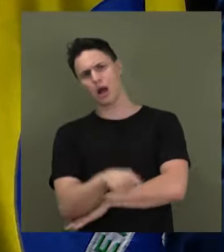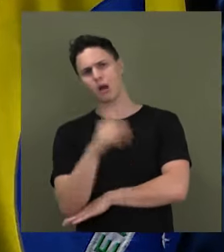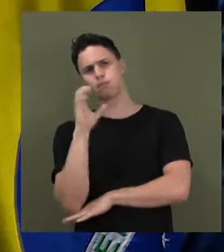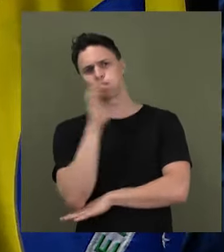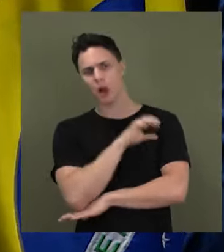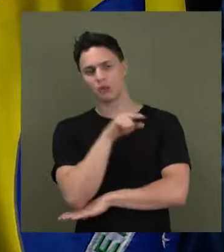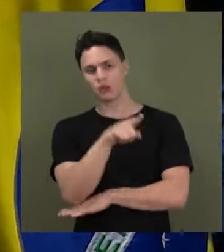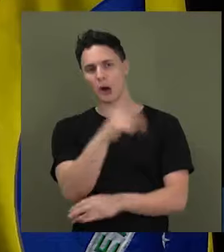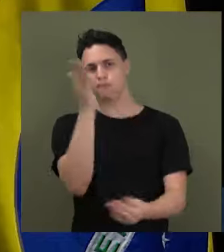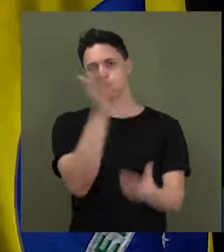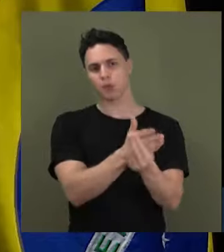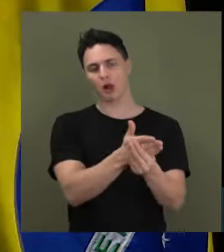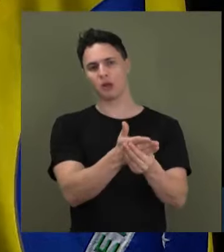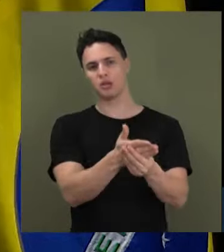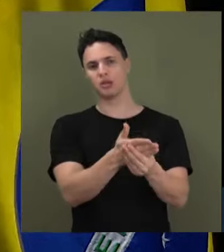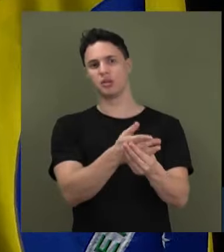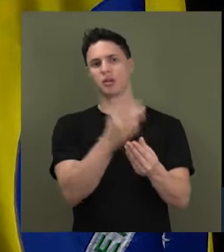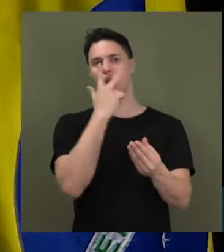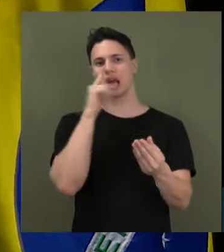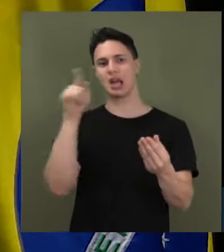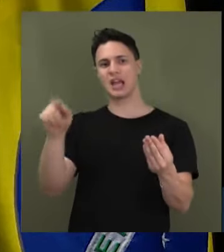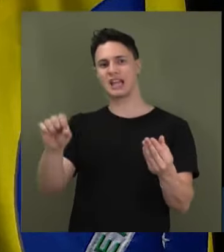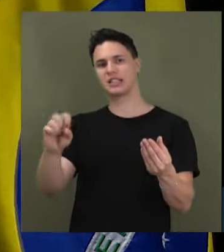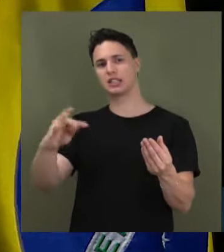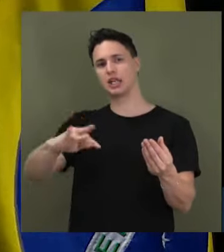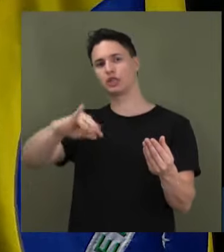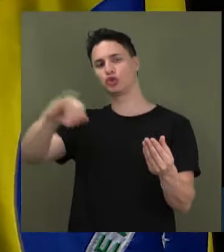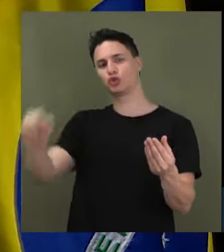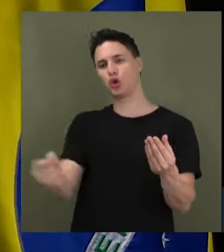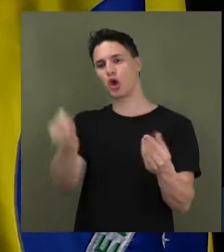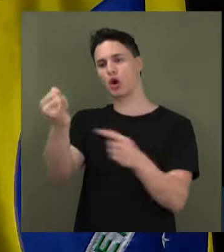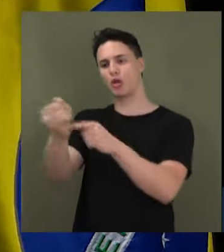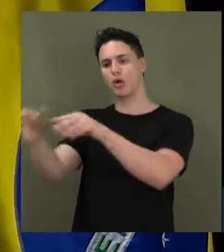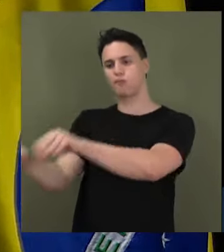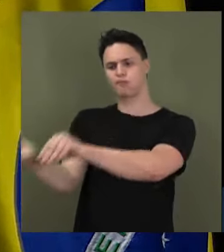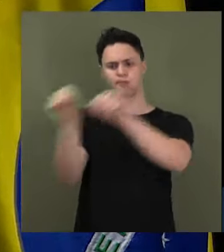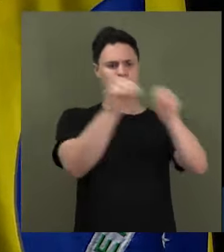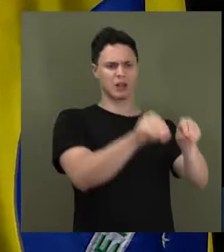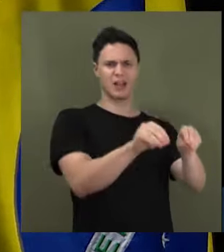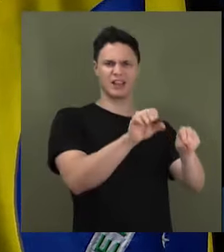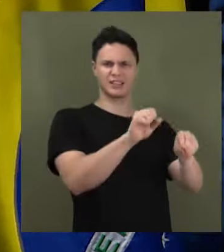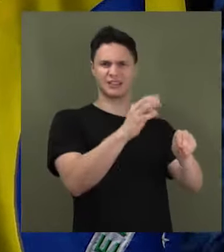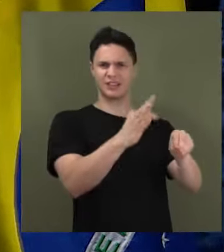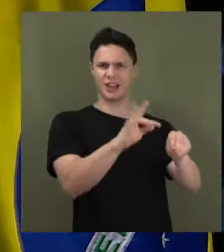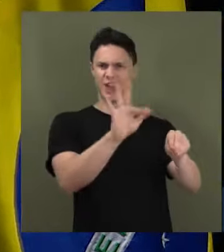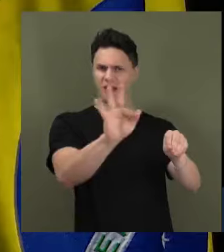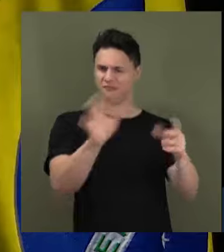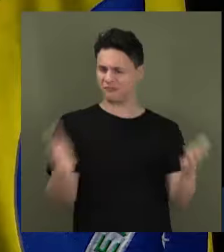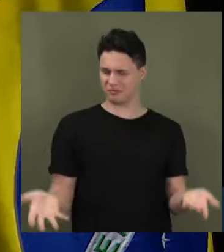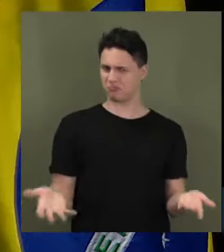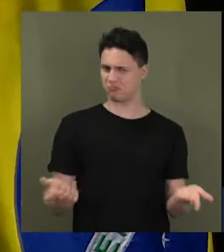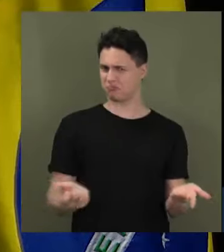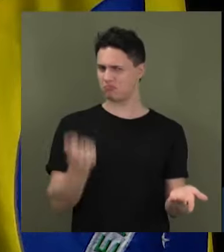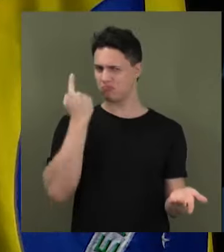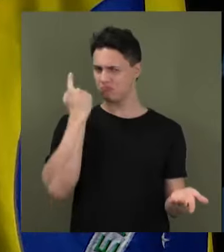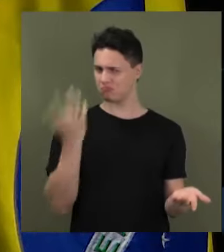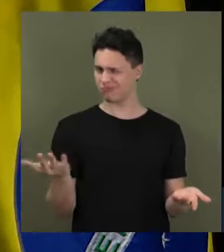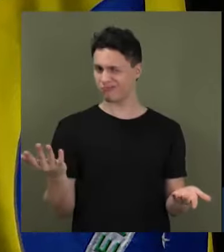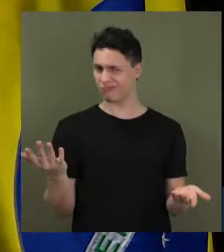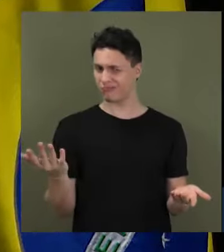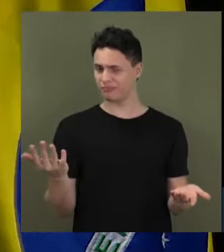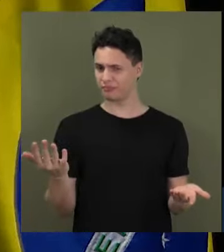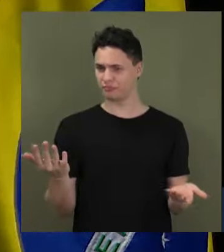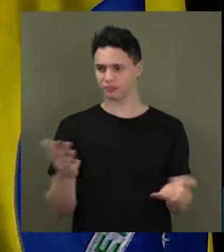esse processo, que tramitava no STJ, tenha subido para o Supremo Tribunal Federal. O que